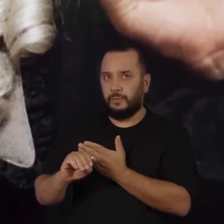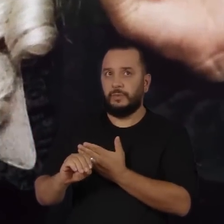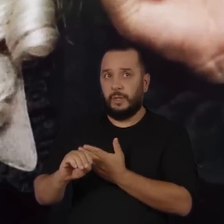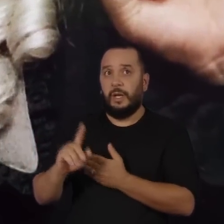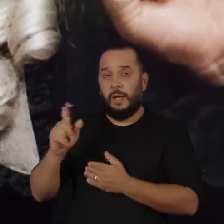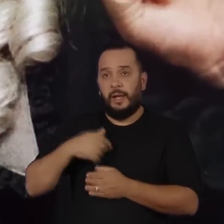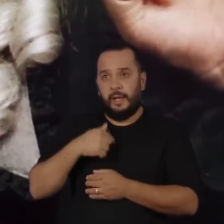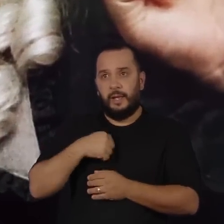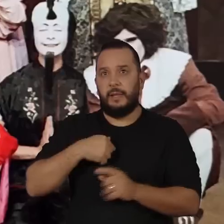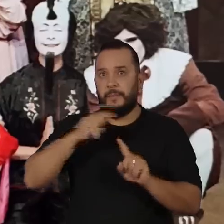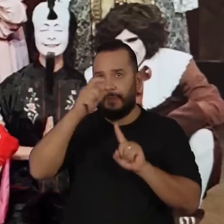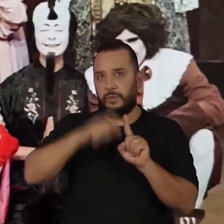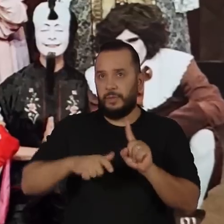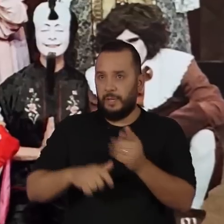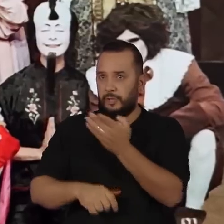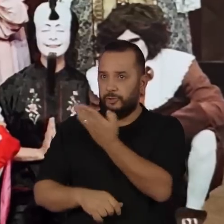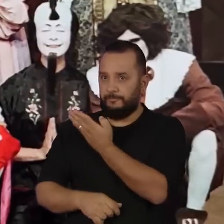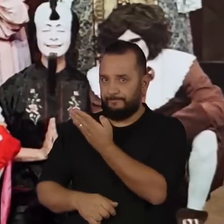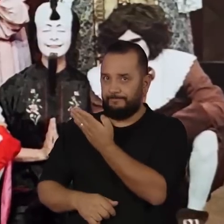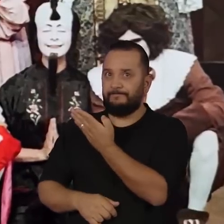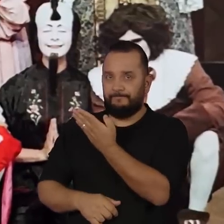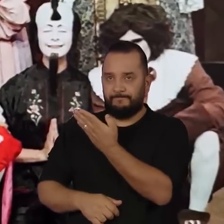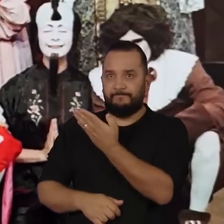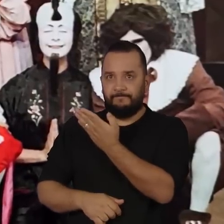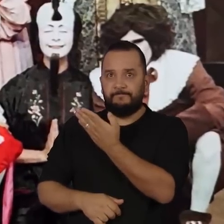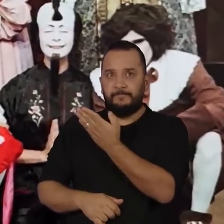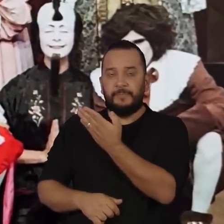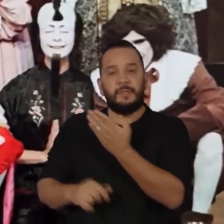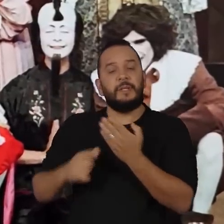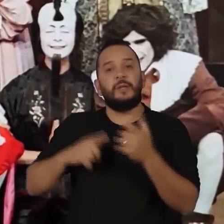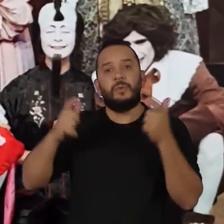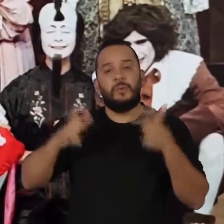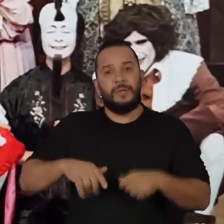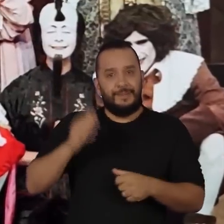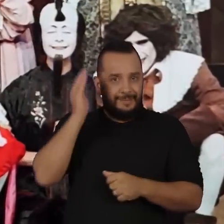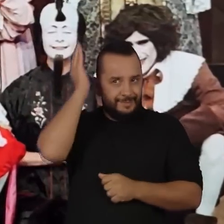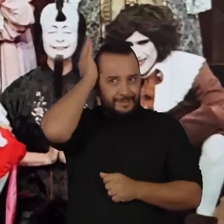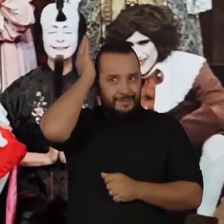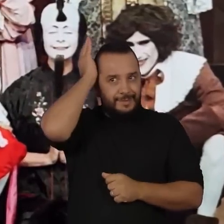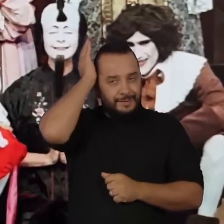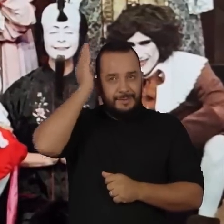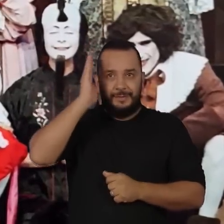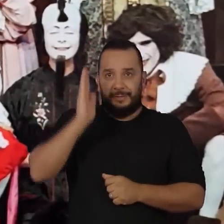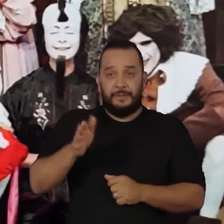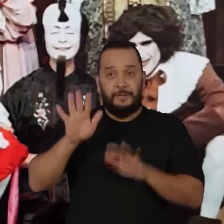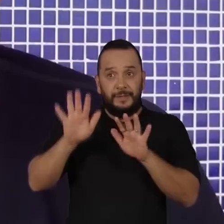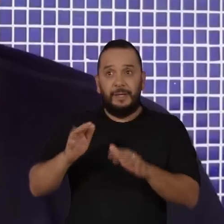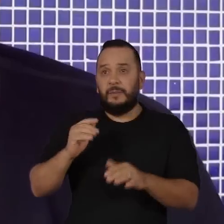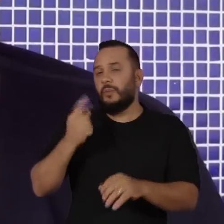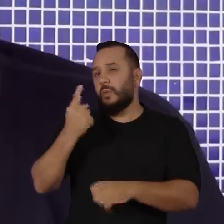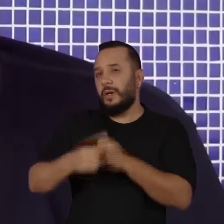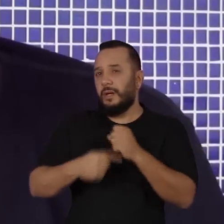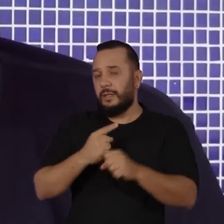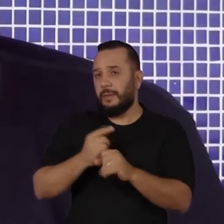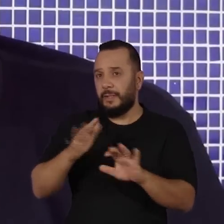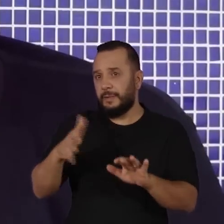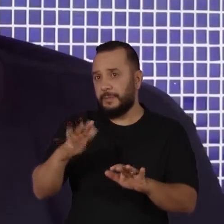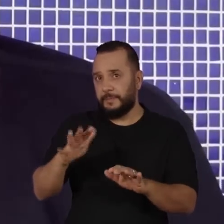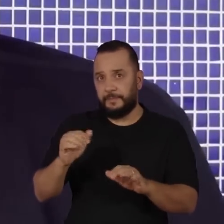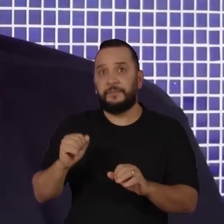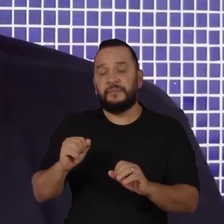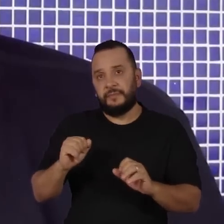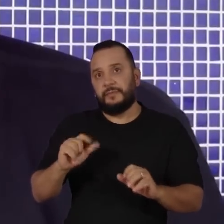um dos papéis centrais, que fizemos no SESI. Ficamos 1 ano e tanto no SESI.